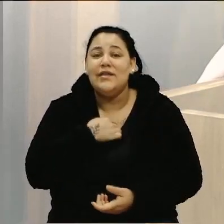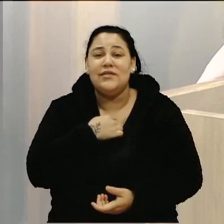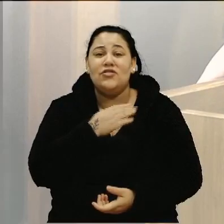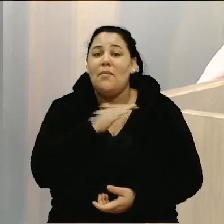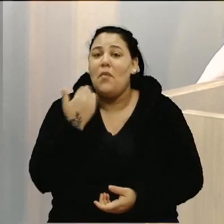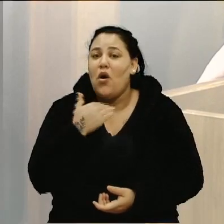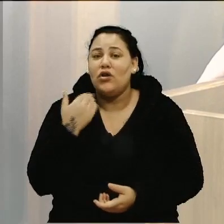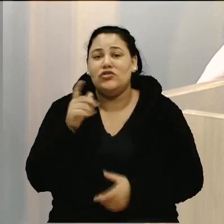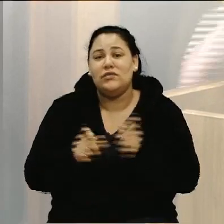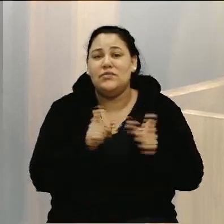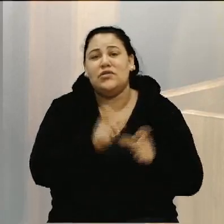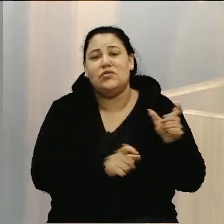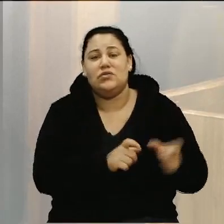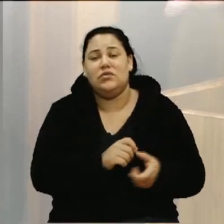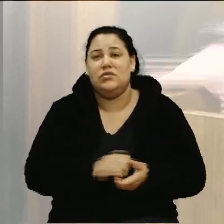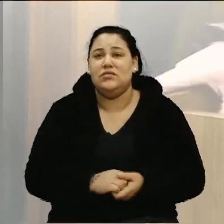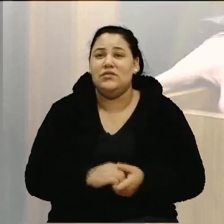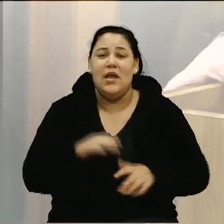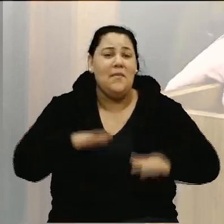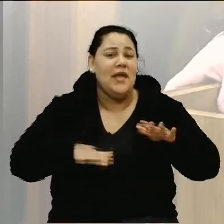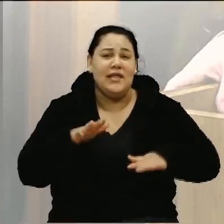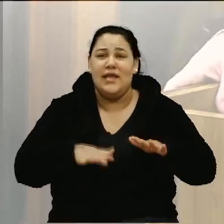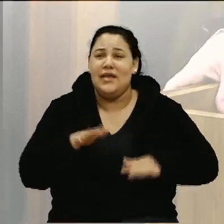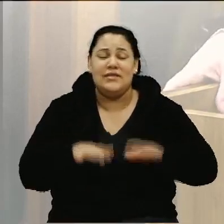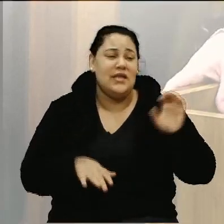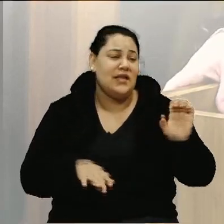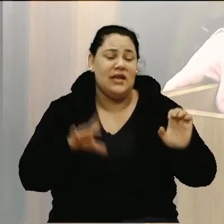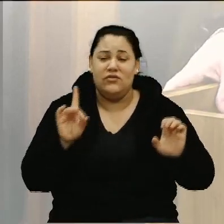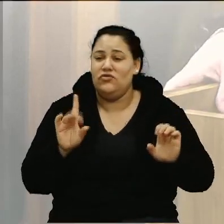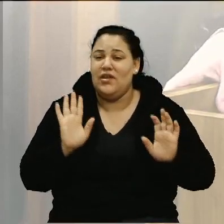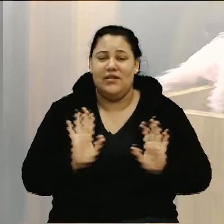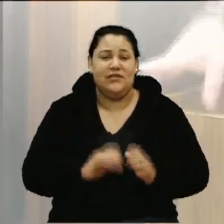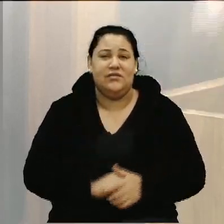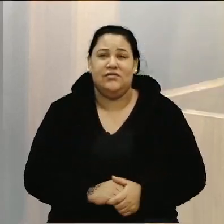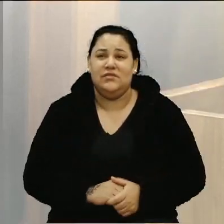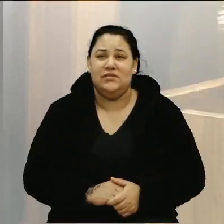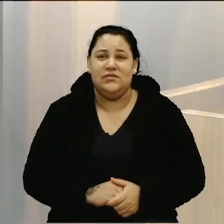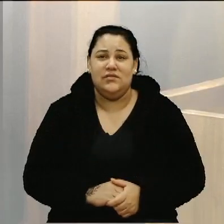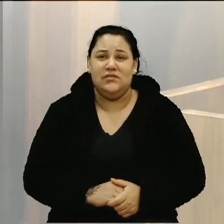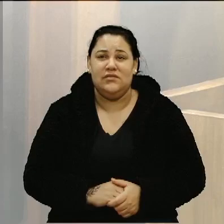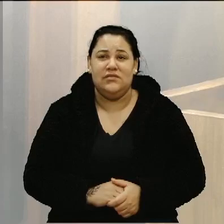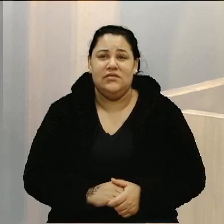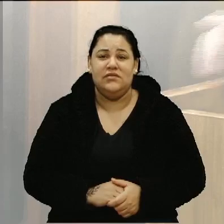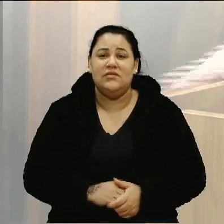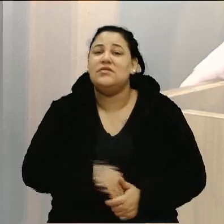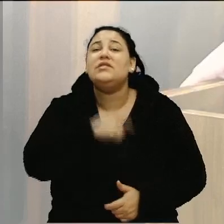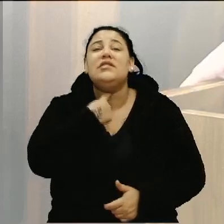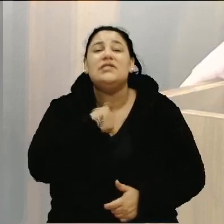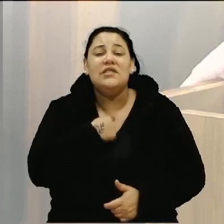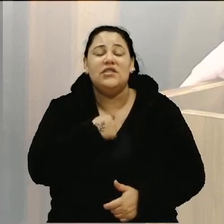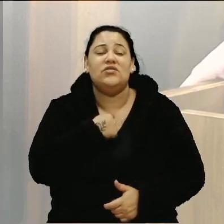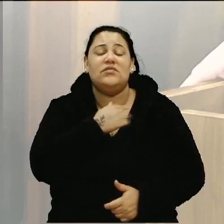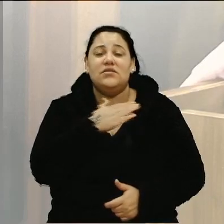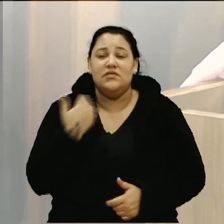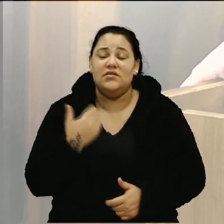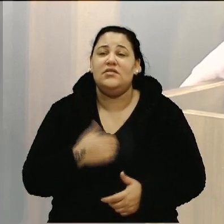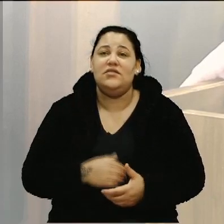pessoas. Independente se é esquerda ou direita. Não se deseja a morte.